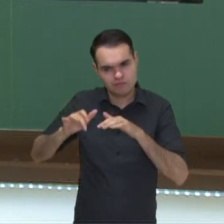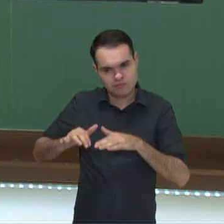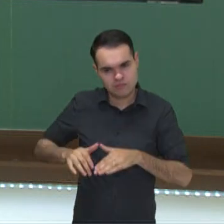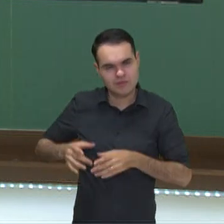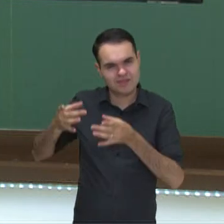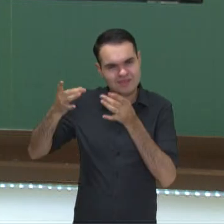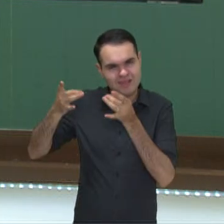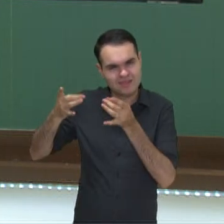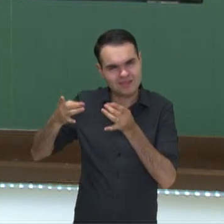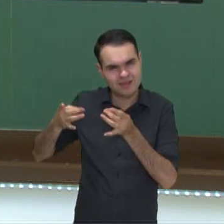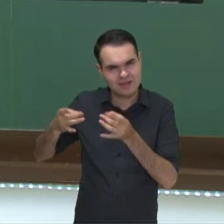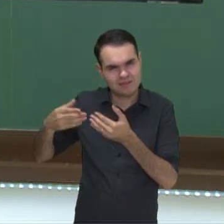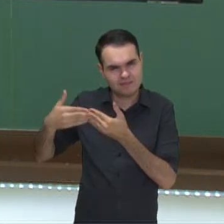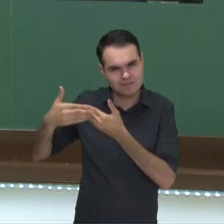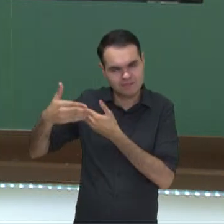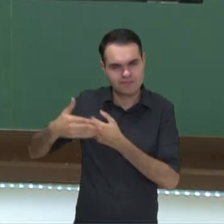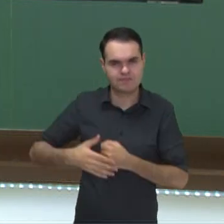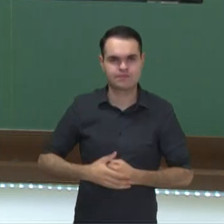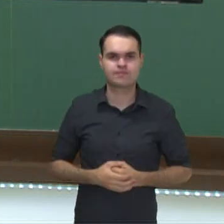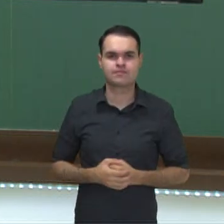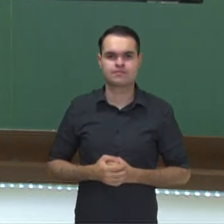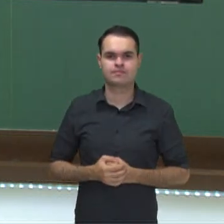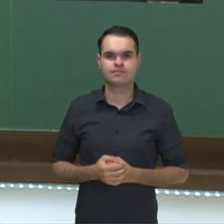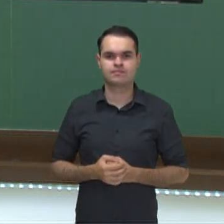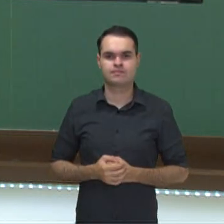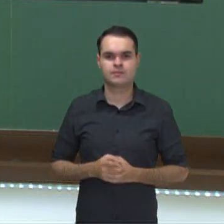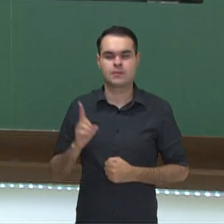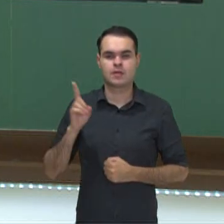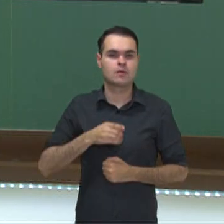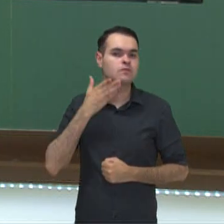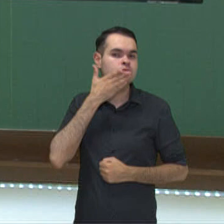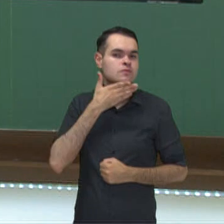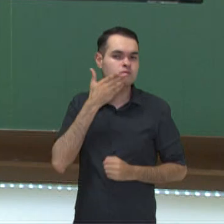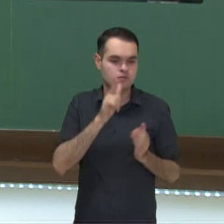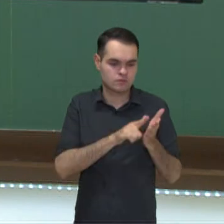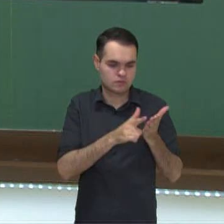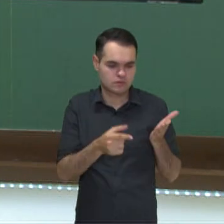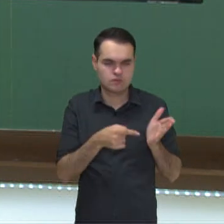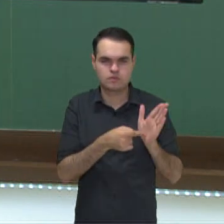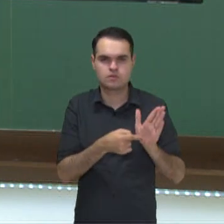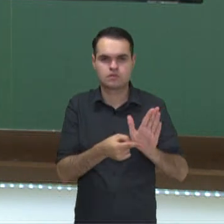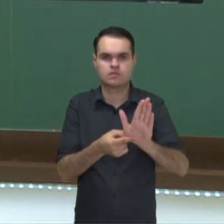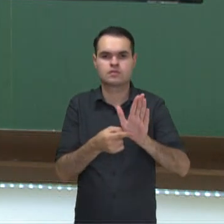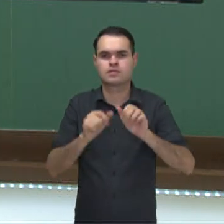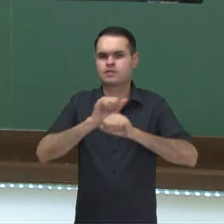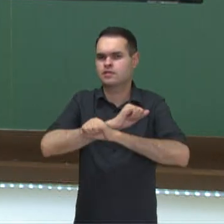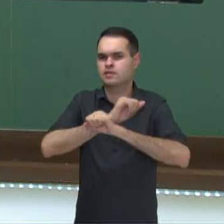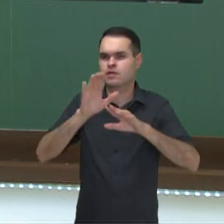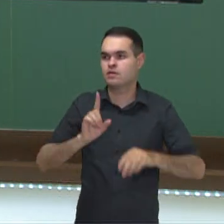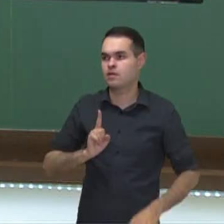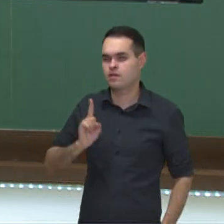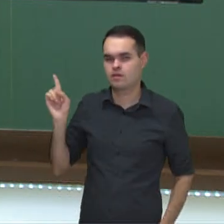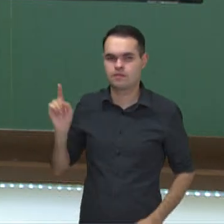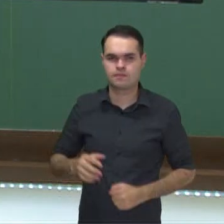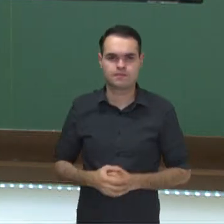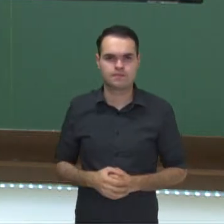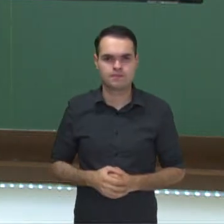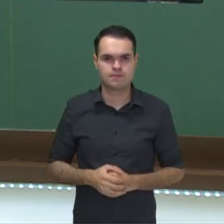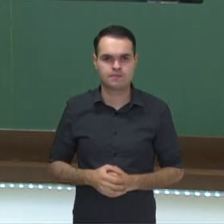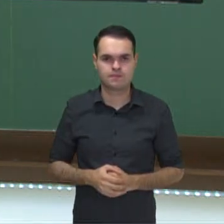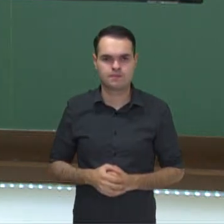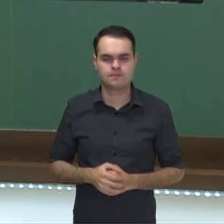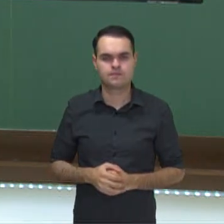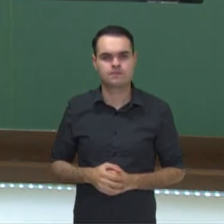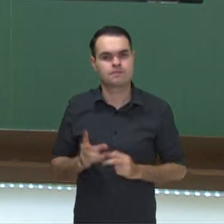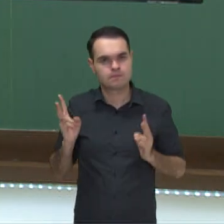mais detalhada na sequência. Então, nós temos um discurso jornalístico bem claro nesse trecho. Ainda,